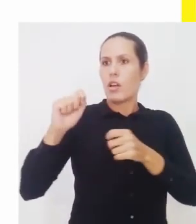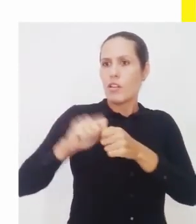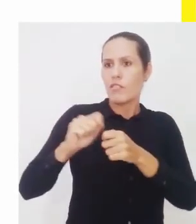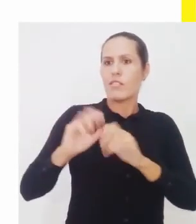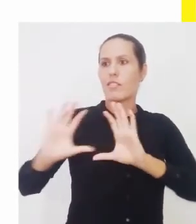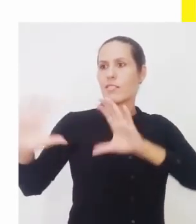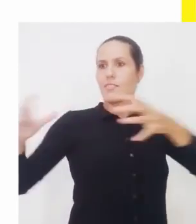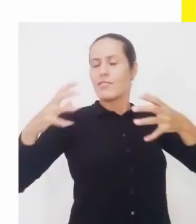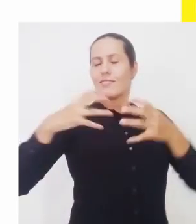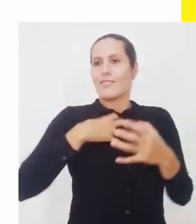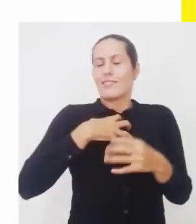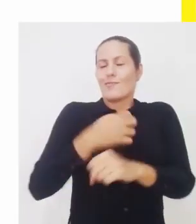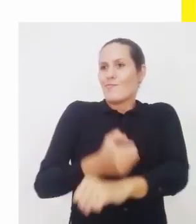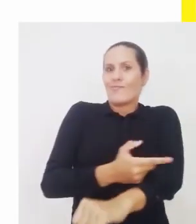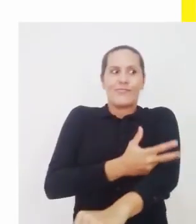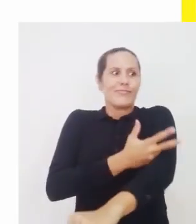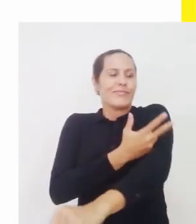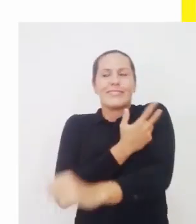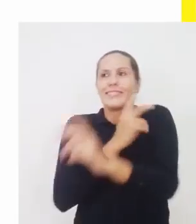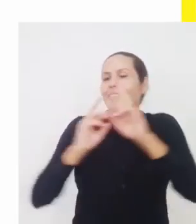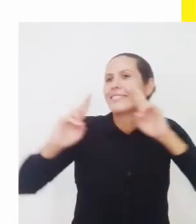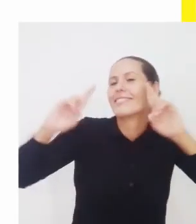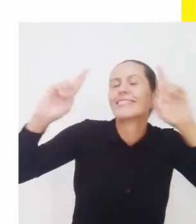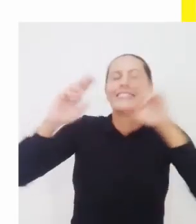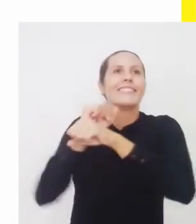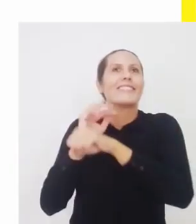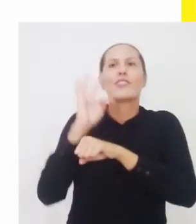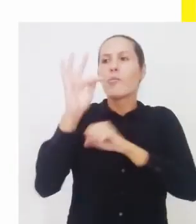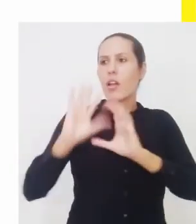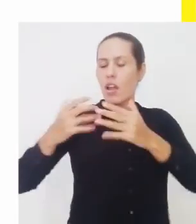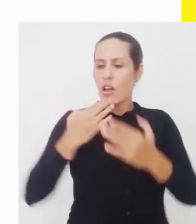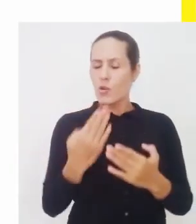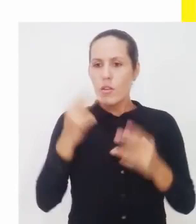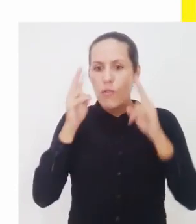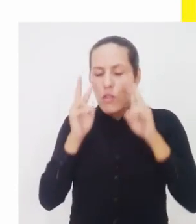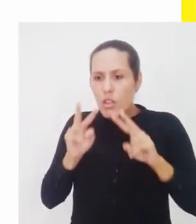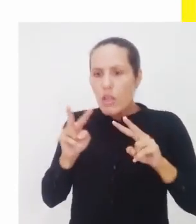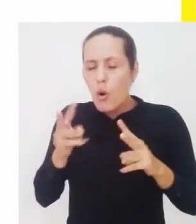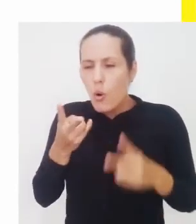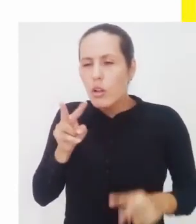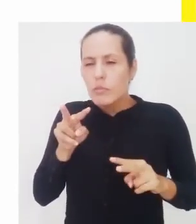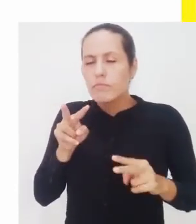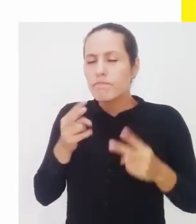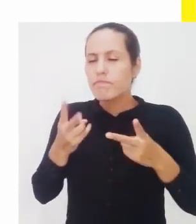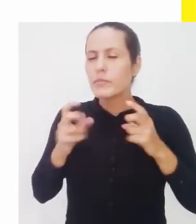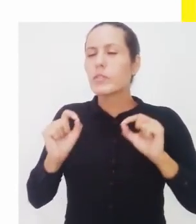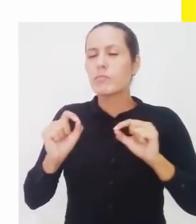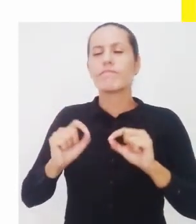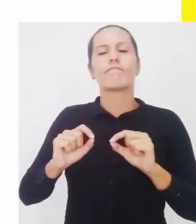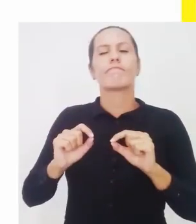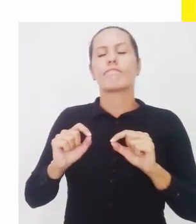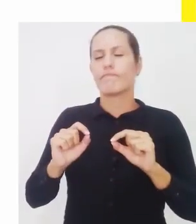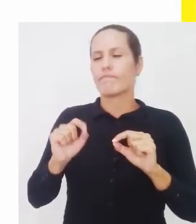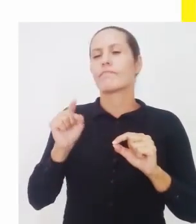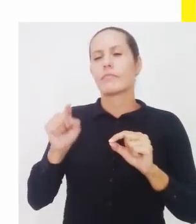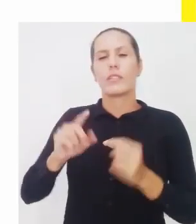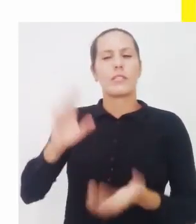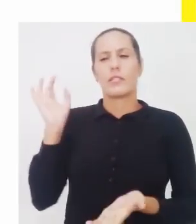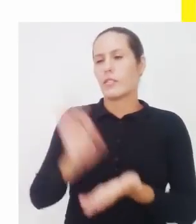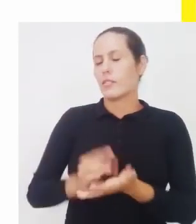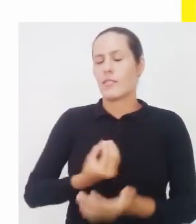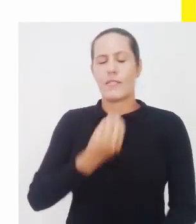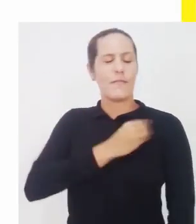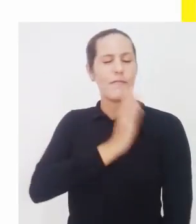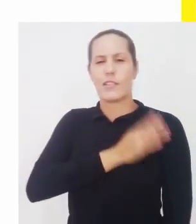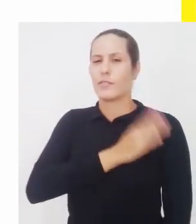também comenta sobre o histórico de inclusão. Antigamente o Náutico não aceitava jogadores negros e agora ele já participa de campanhas,